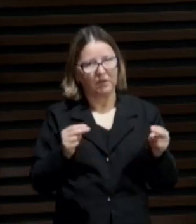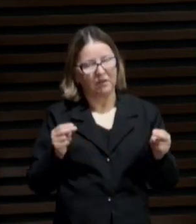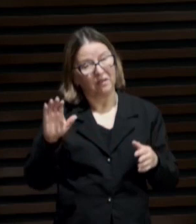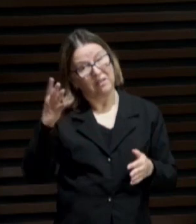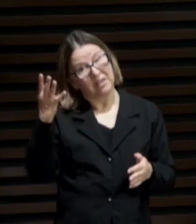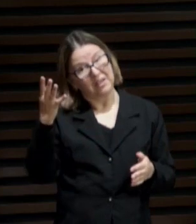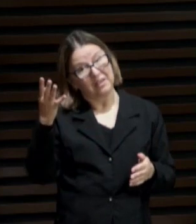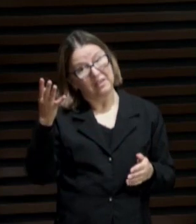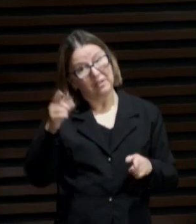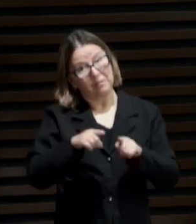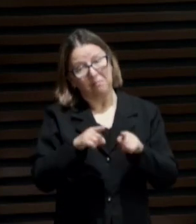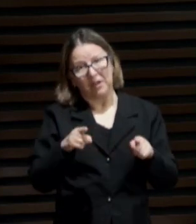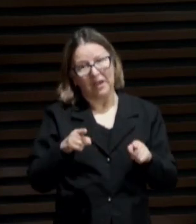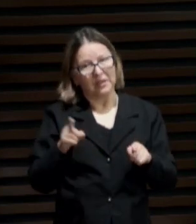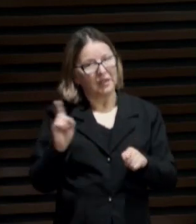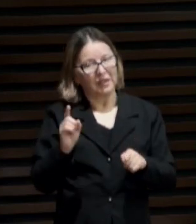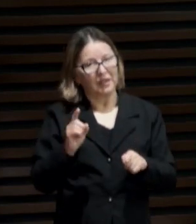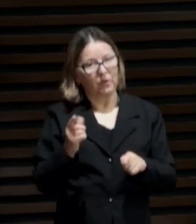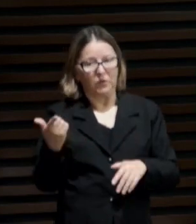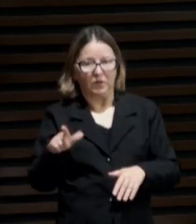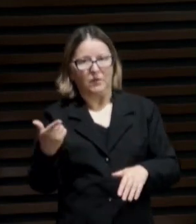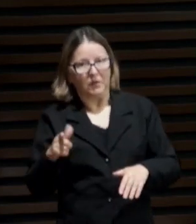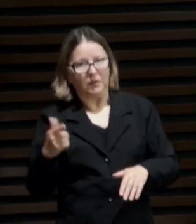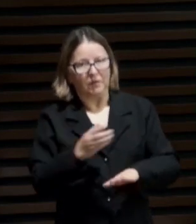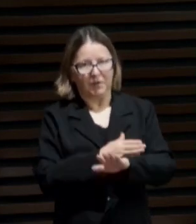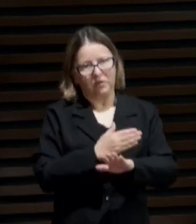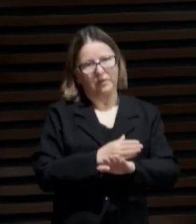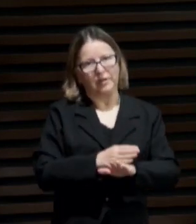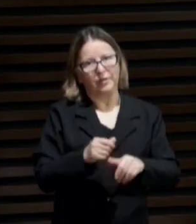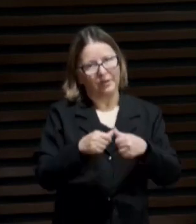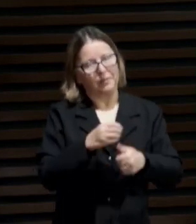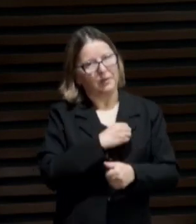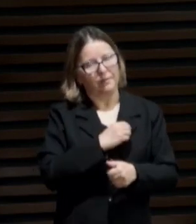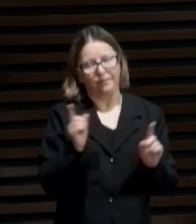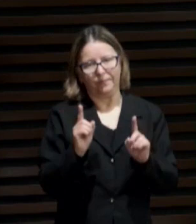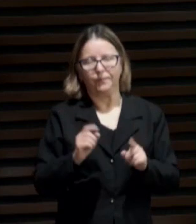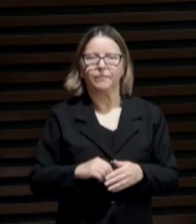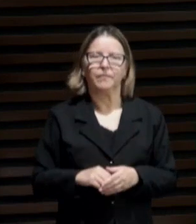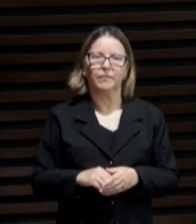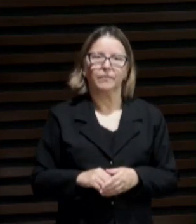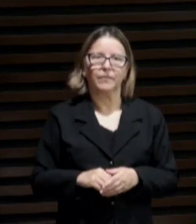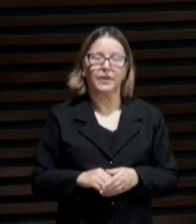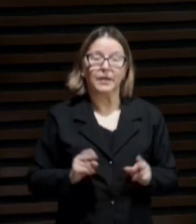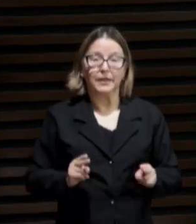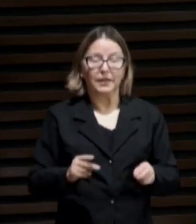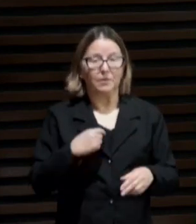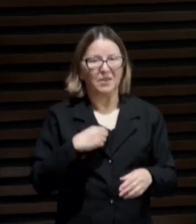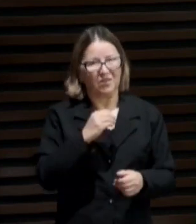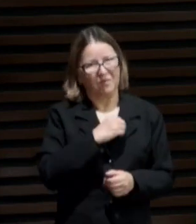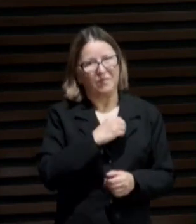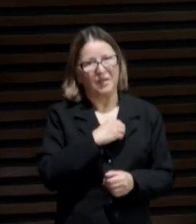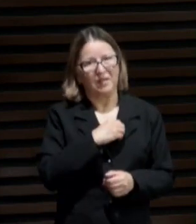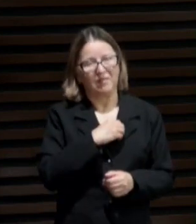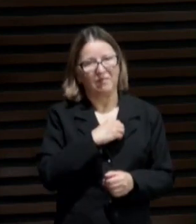acontecer, mas eu não vou viver naquela prática do pecado. E outra, todas as vezes que eu peco,